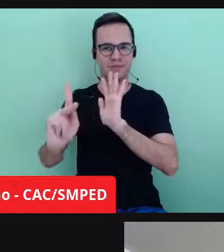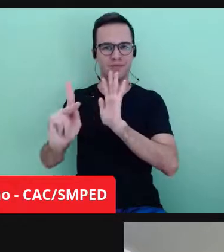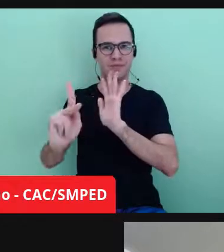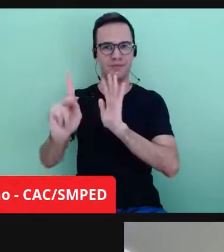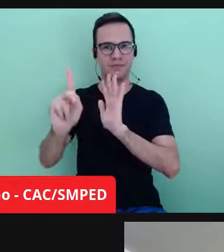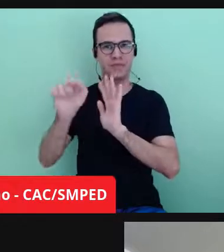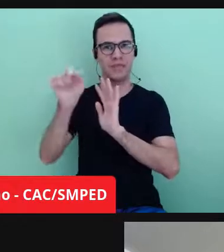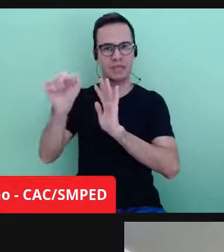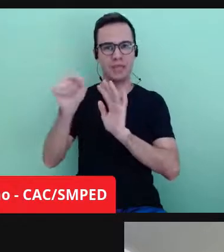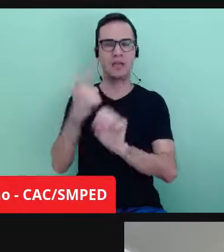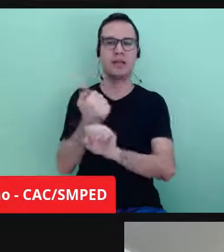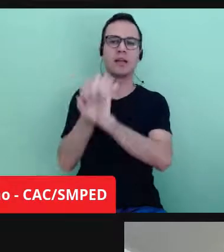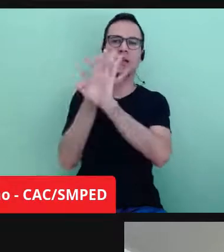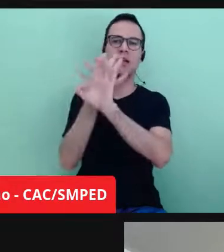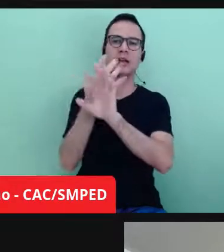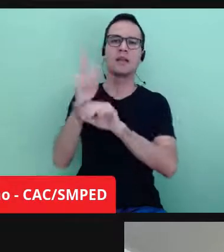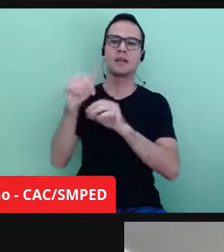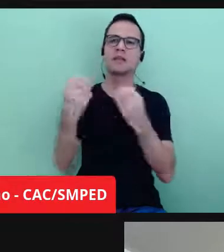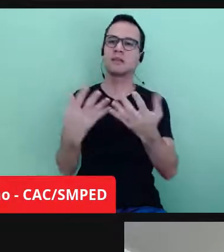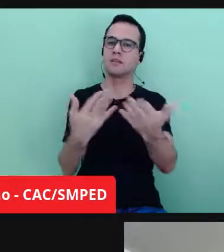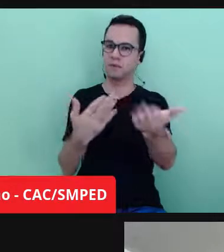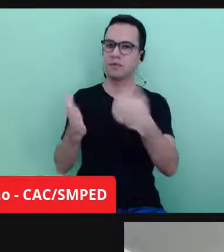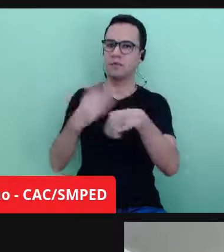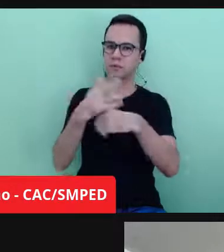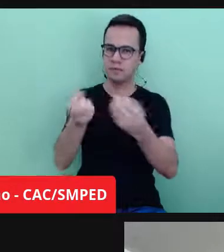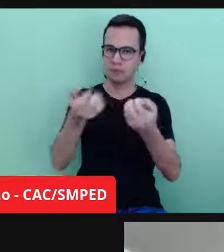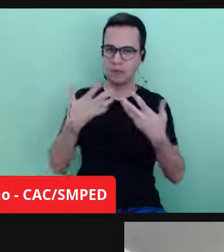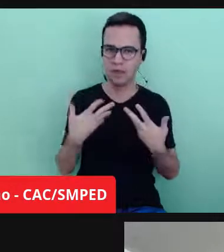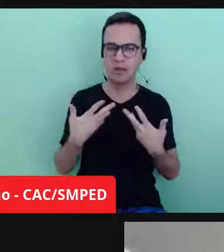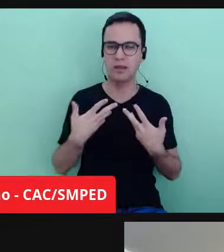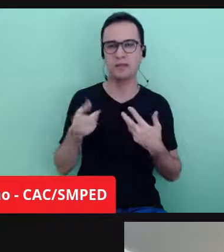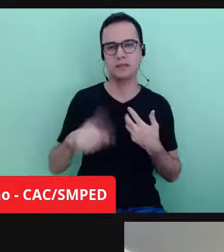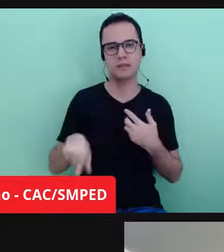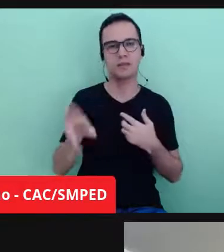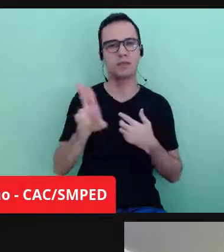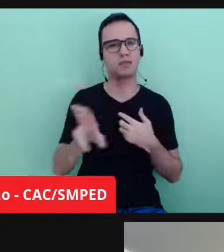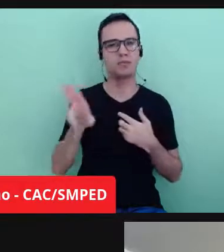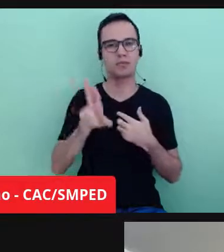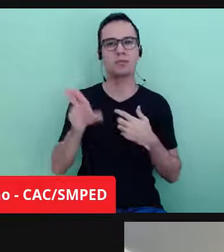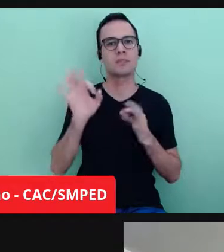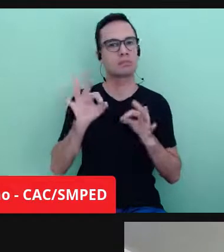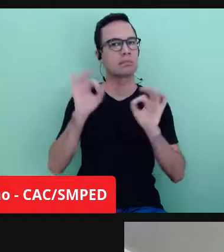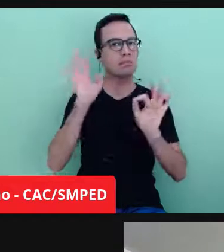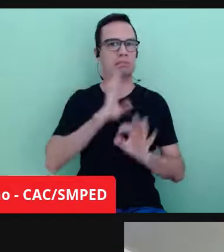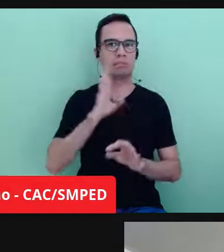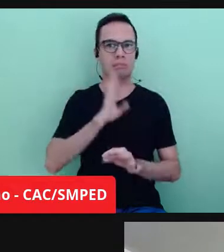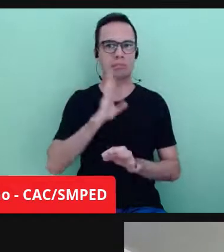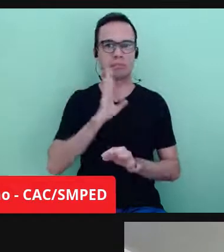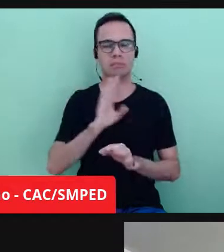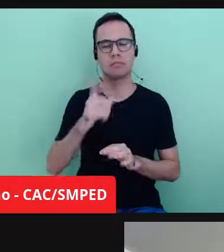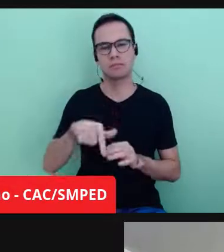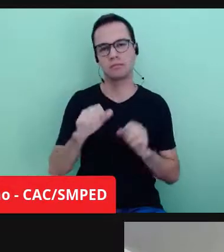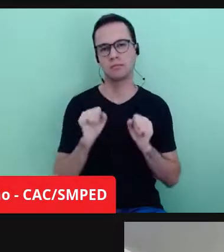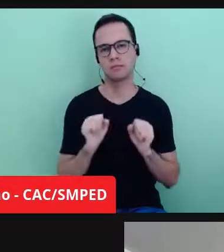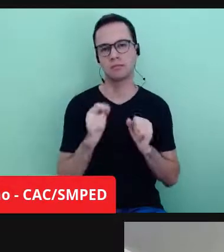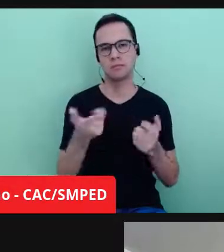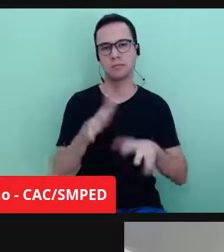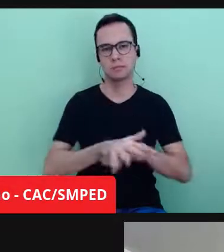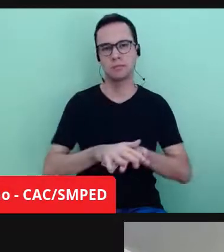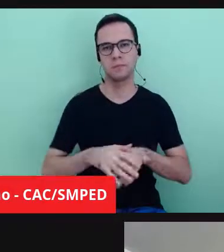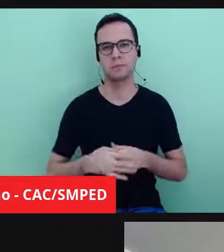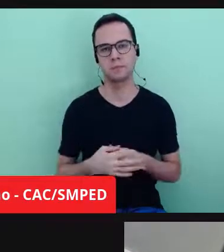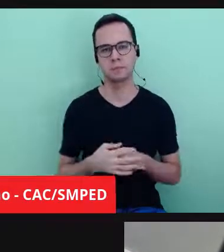esse instrumental que era fornecido por vocês e que realmente para a gente foi incrível poder fazer essa inclusão.